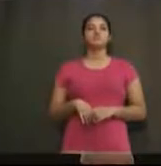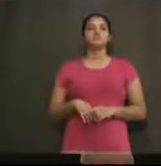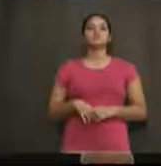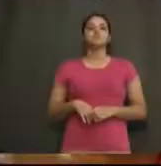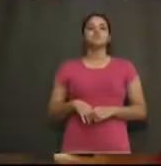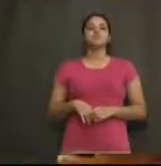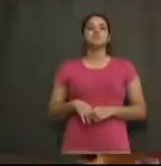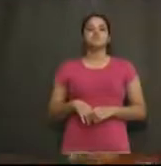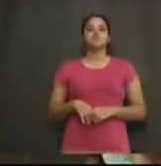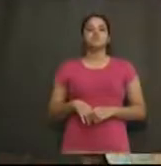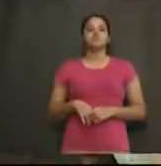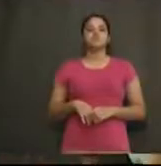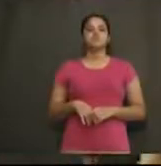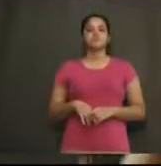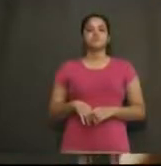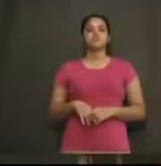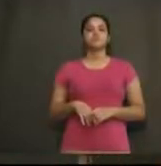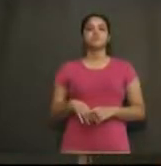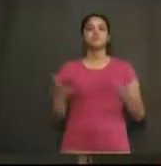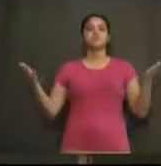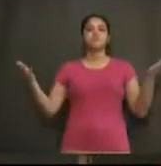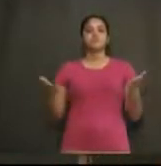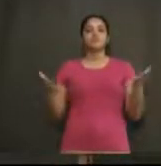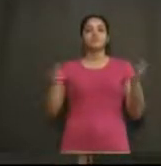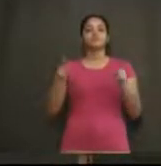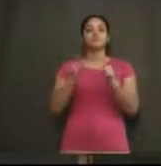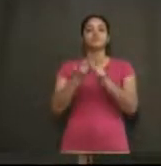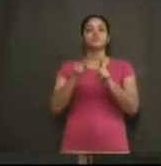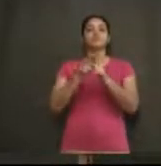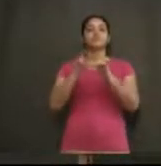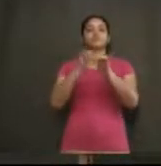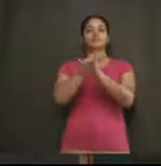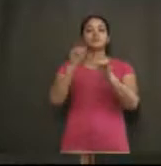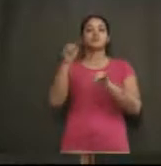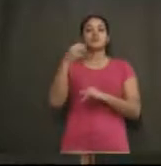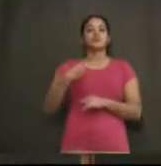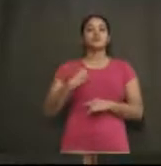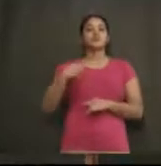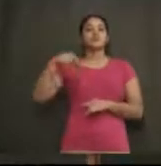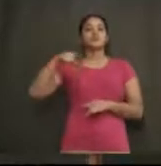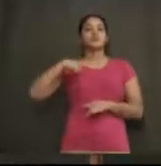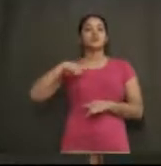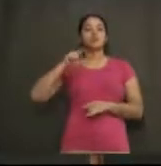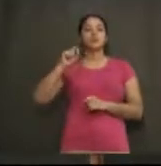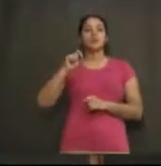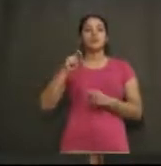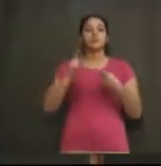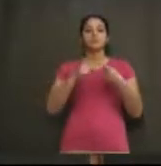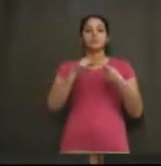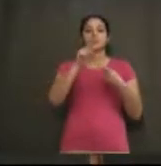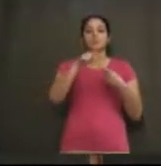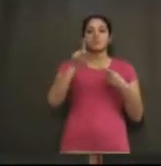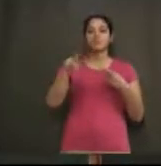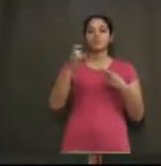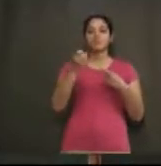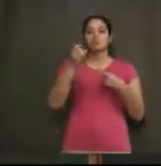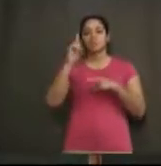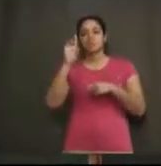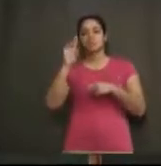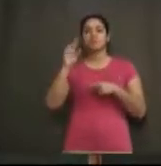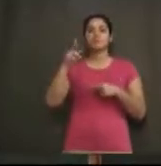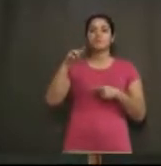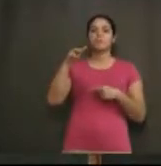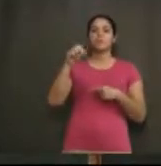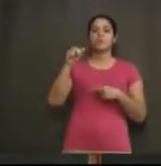O cerimonial registra ainda a presença dos professores doutores Manuel Silvino Batalha de Araújo,